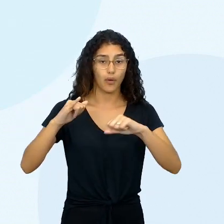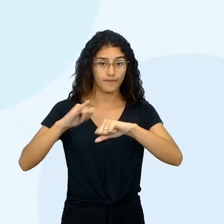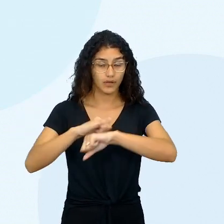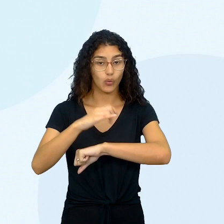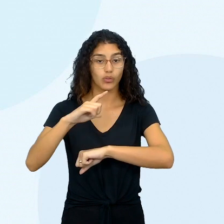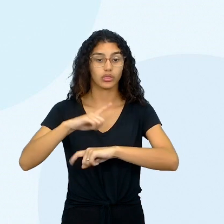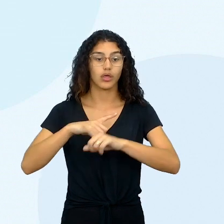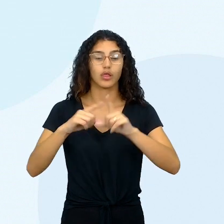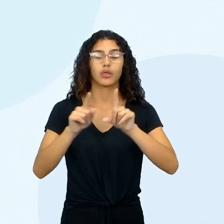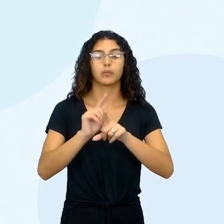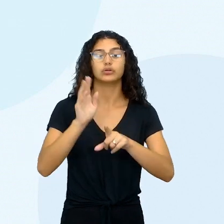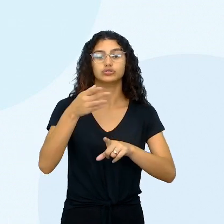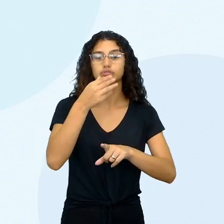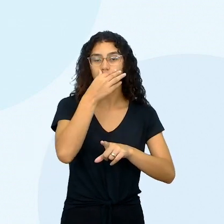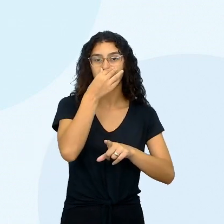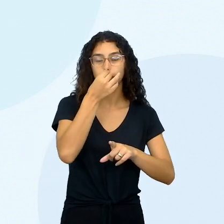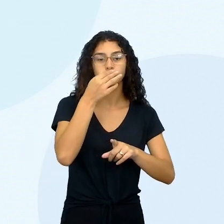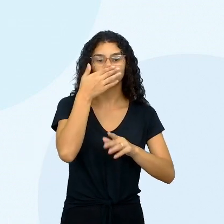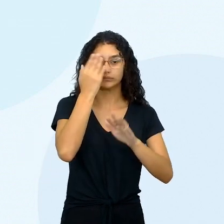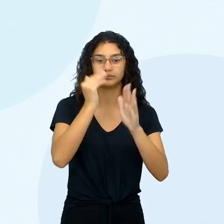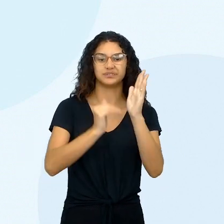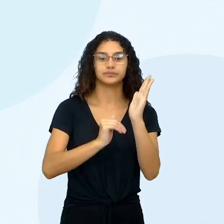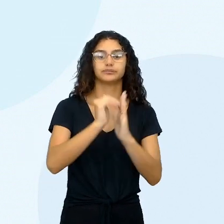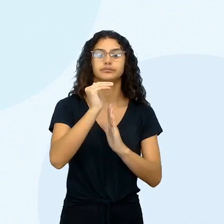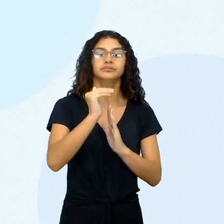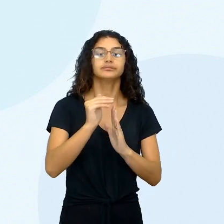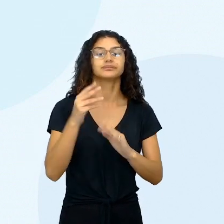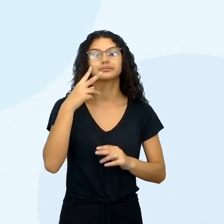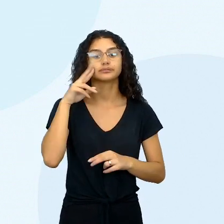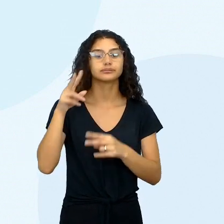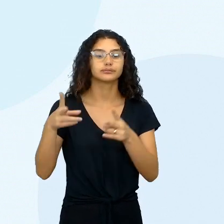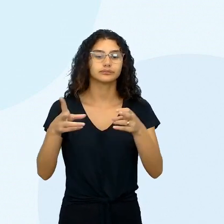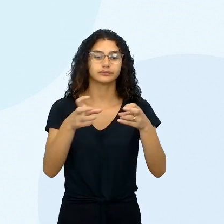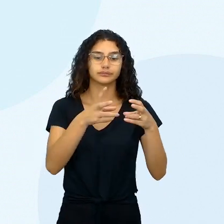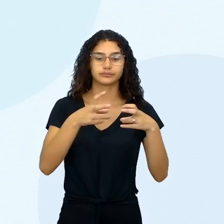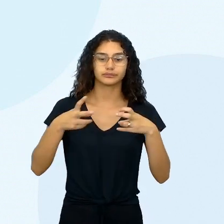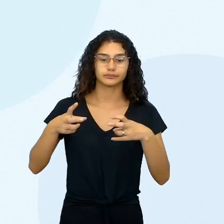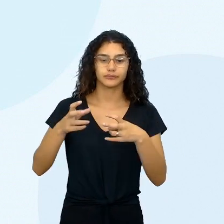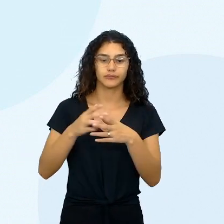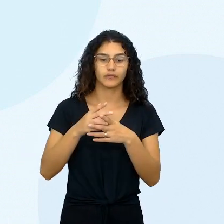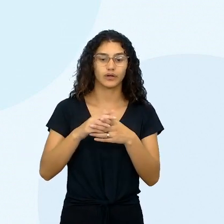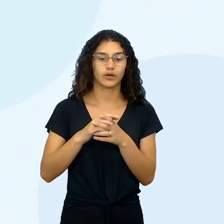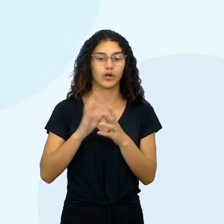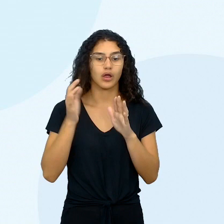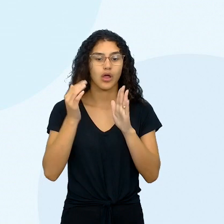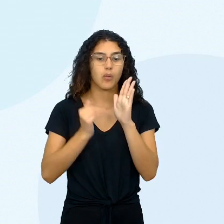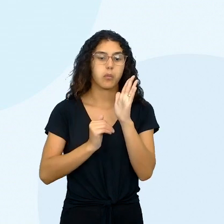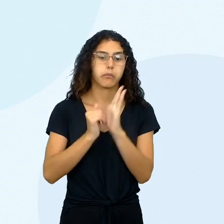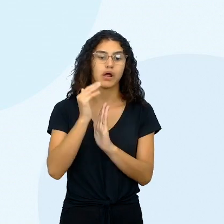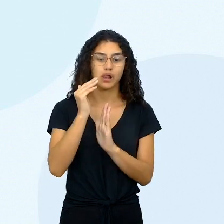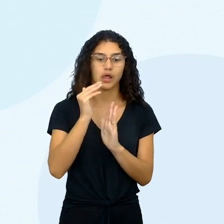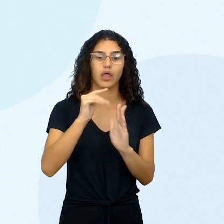emitem já em altas altitudes, né? Então veja que as coisas, elas vão muito além